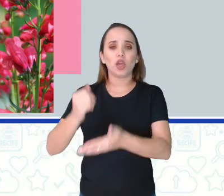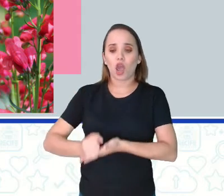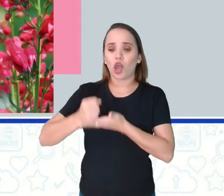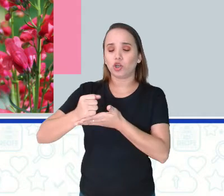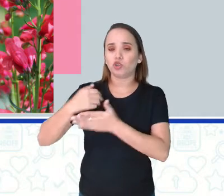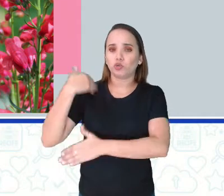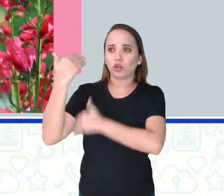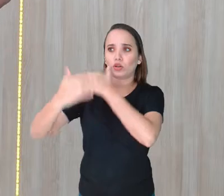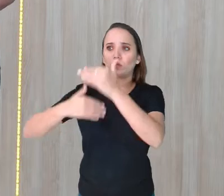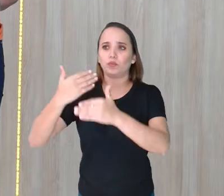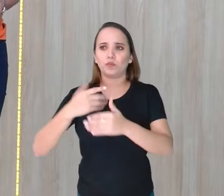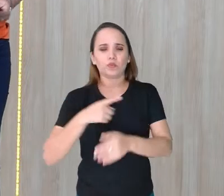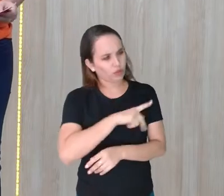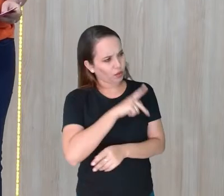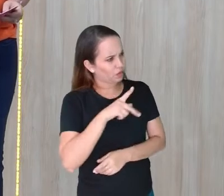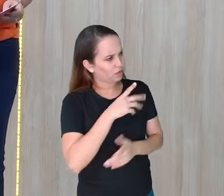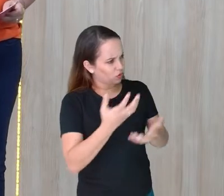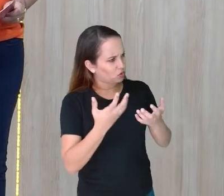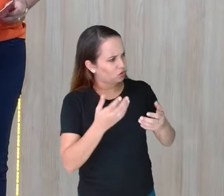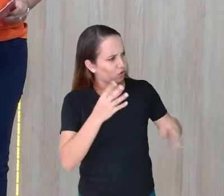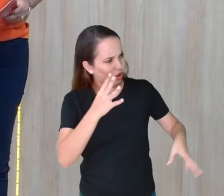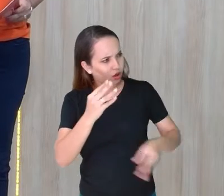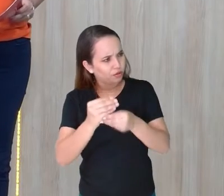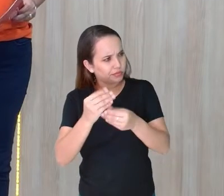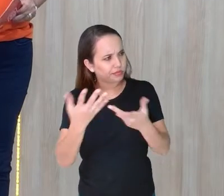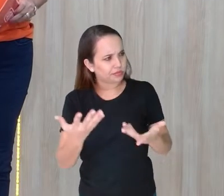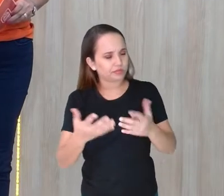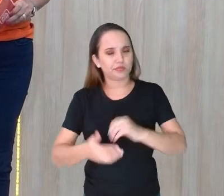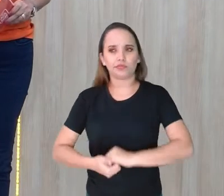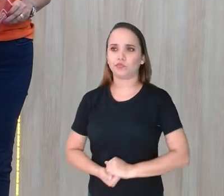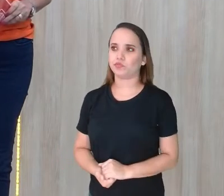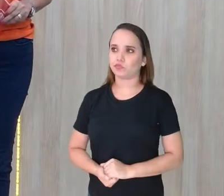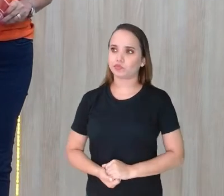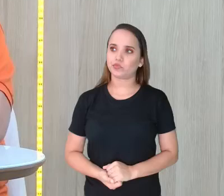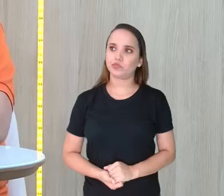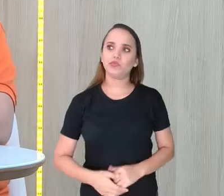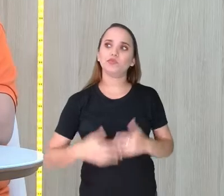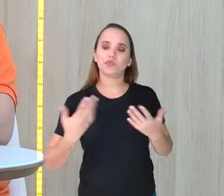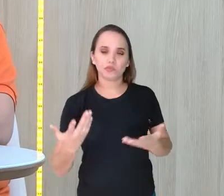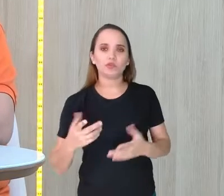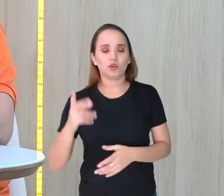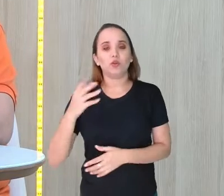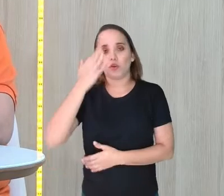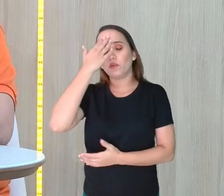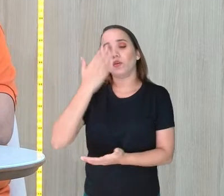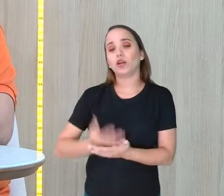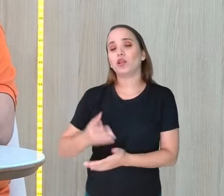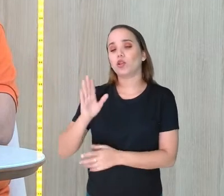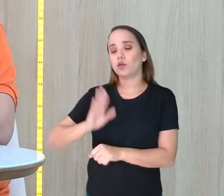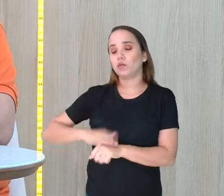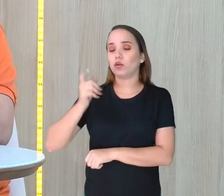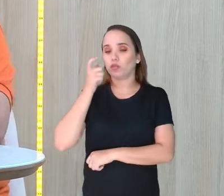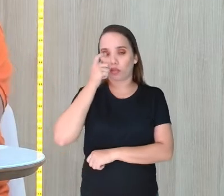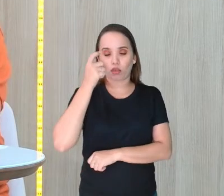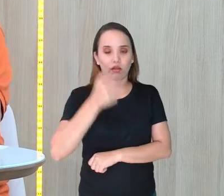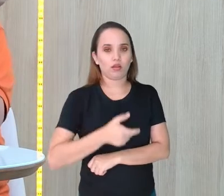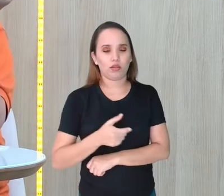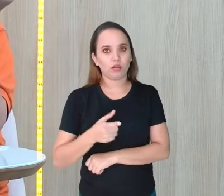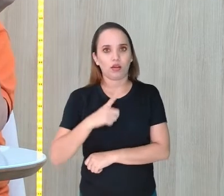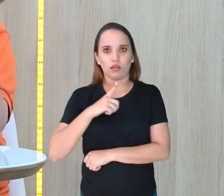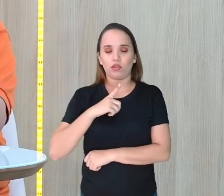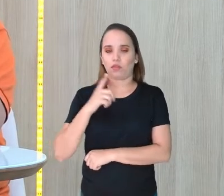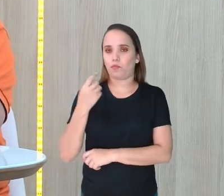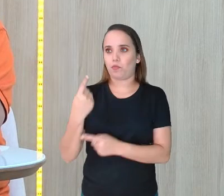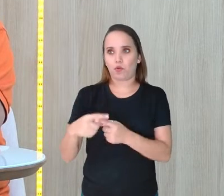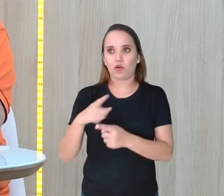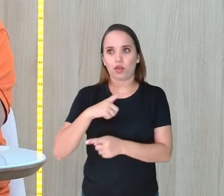professora Isabel, quer dar alguma contribuição sobre essa vantagem da reprodução sexual? Eu acho que a vantagem bem interessante, né, já que tem 50%